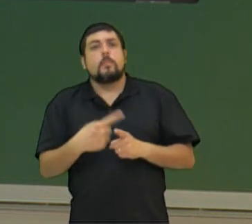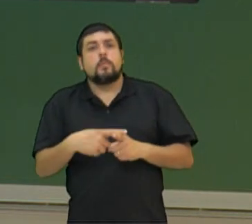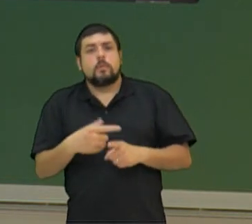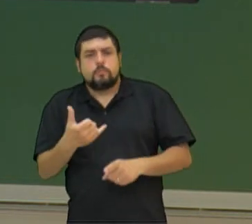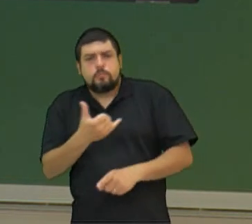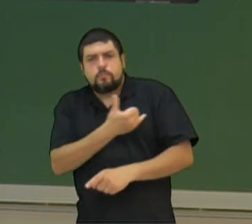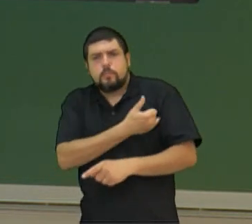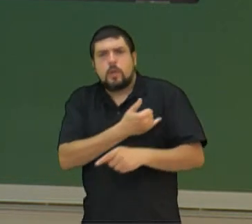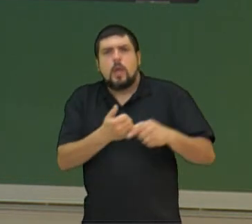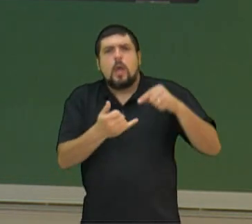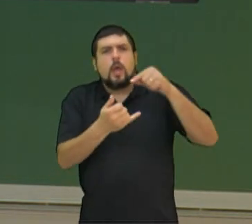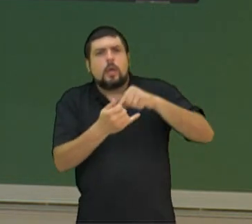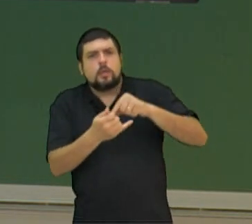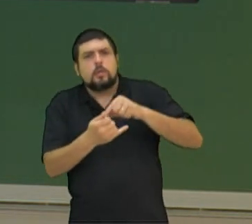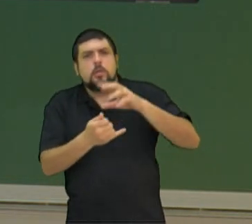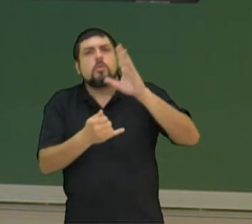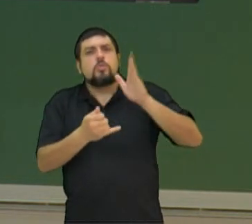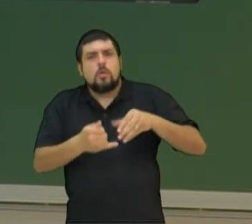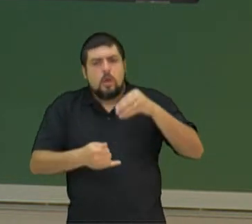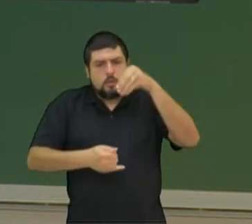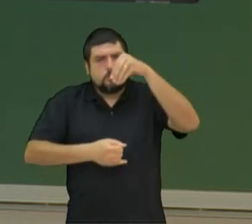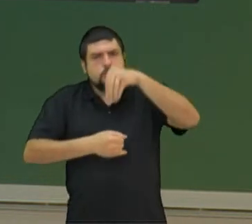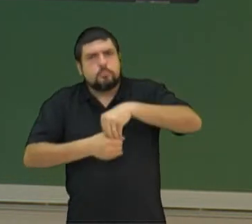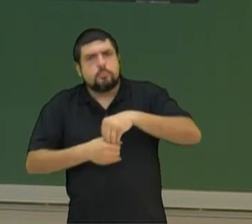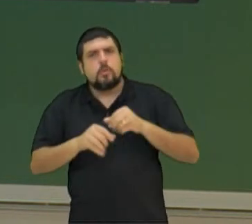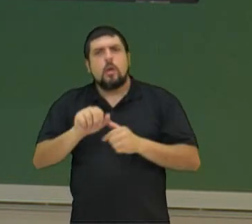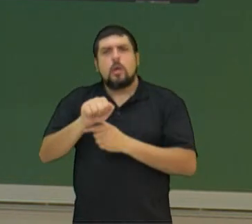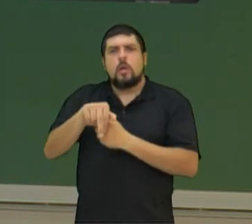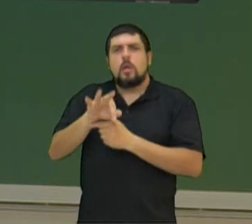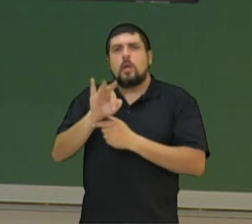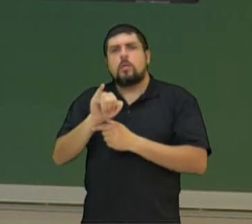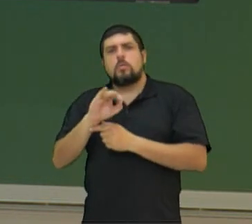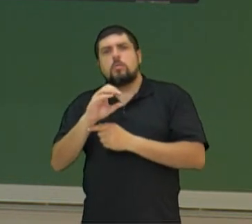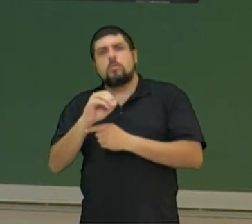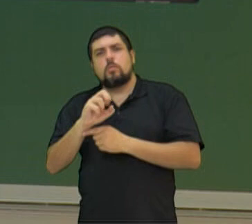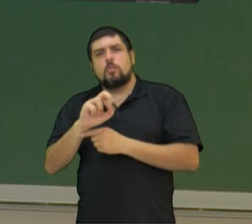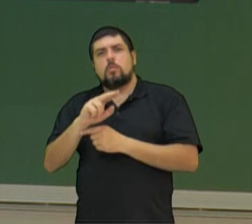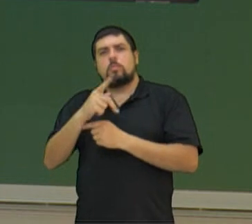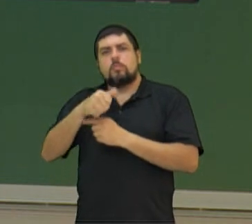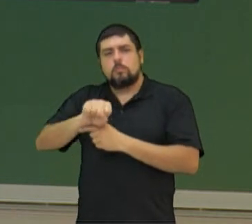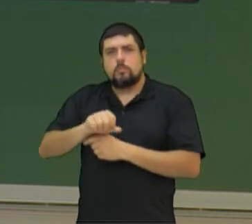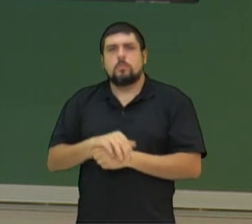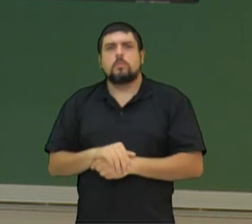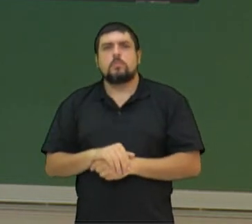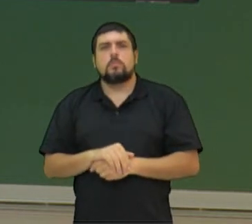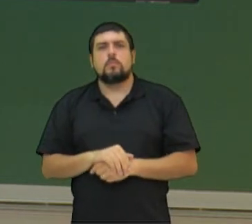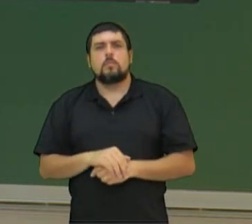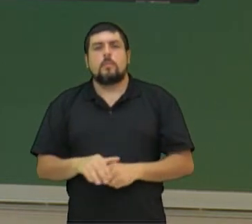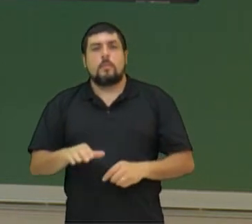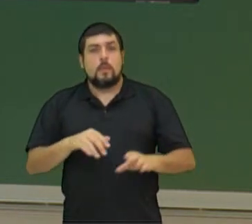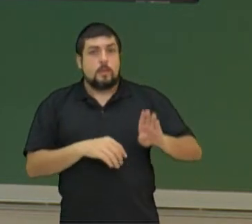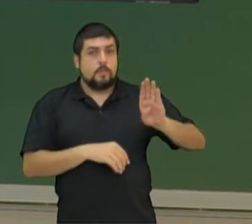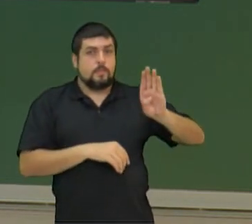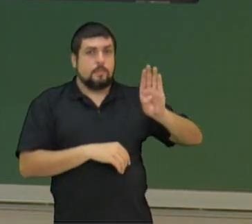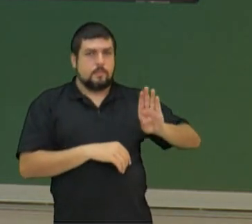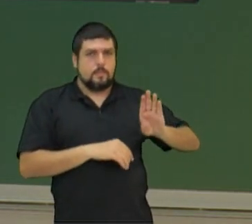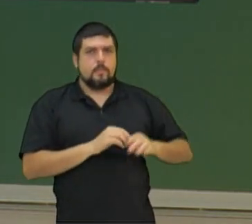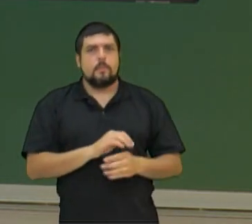os anticorpos específicos contra, né, o veneno lá da cobra. Na opção